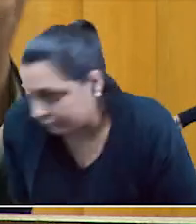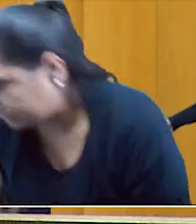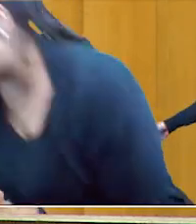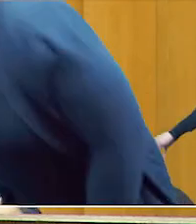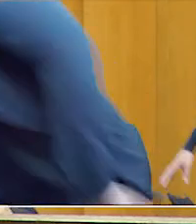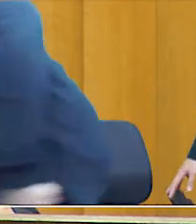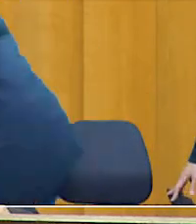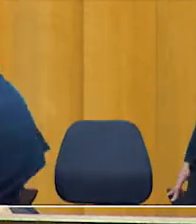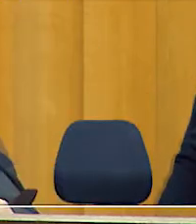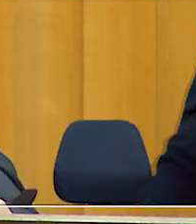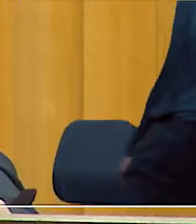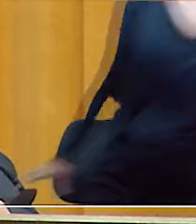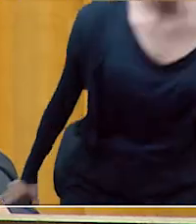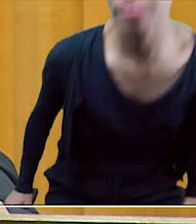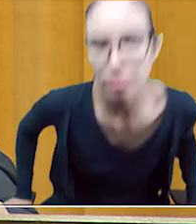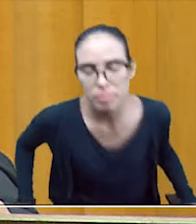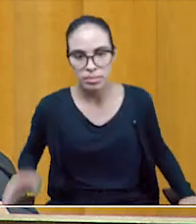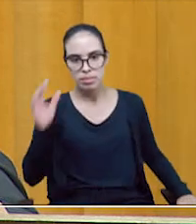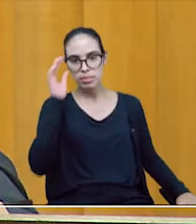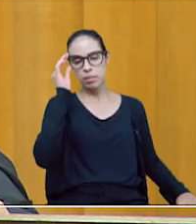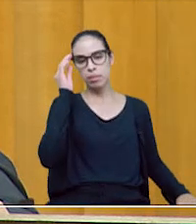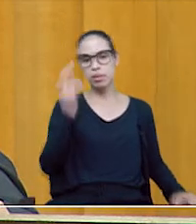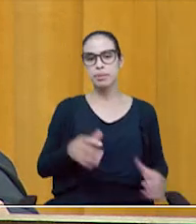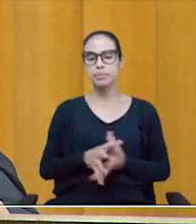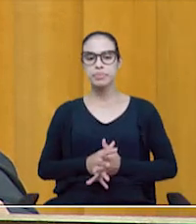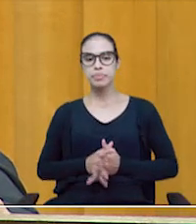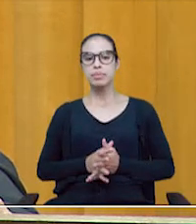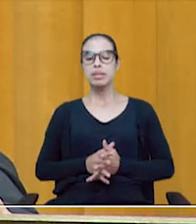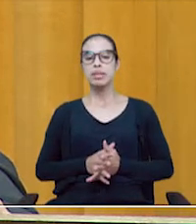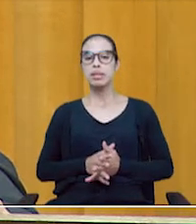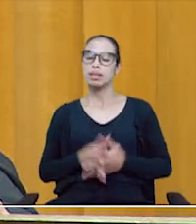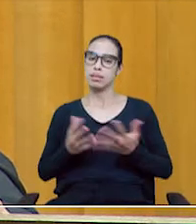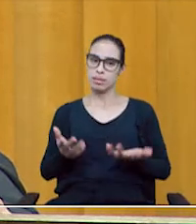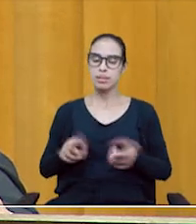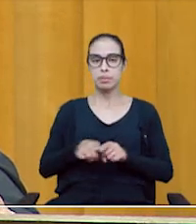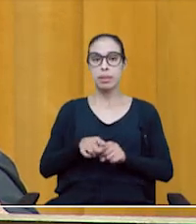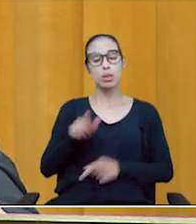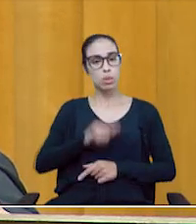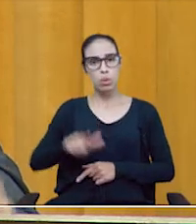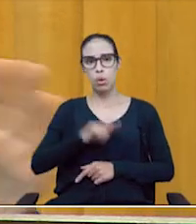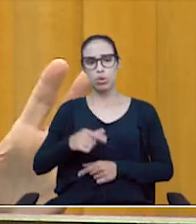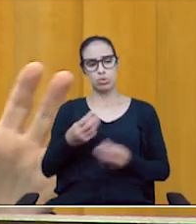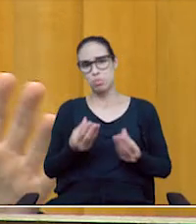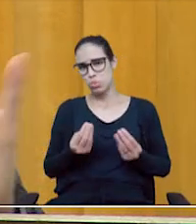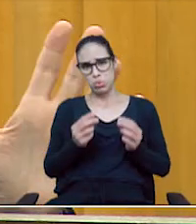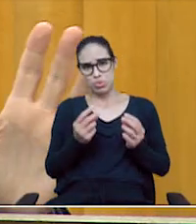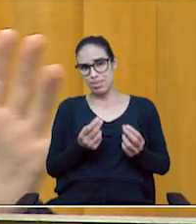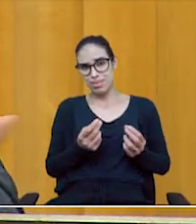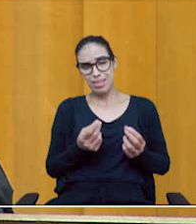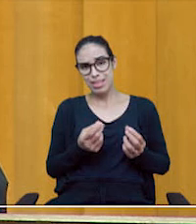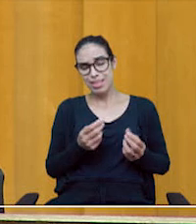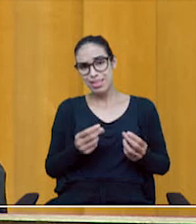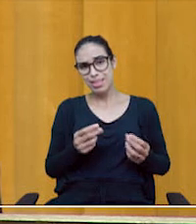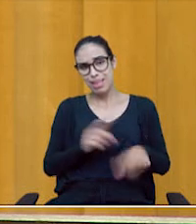não financeiros para ficarem lá. E, obviamente, é porque vão ficar lá muito tempo, né? Então, refletindo, fechando